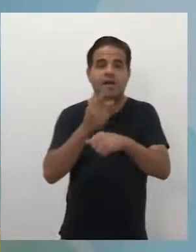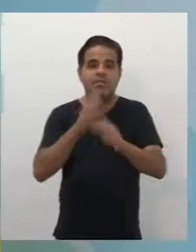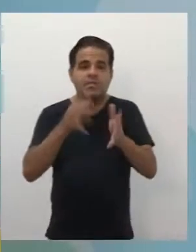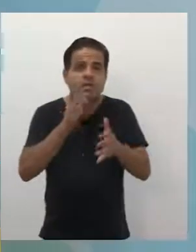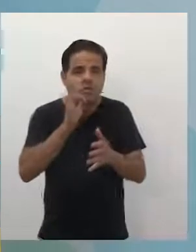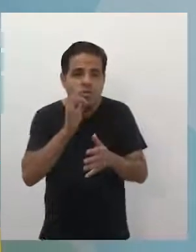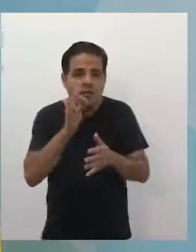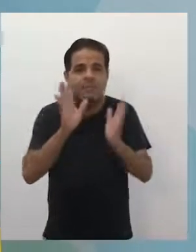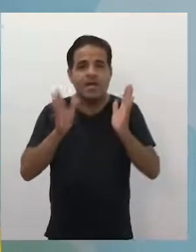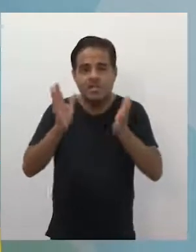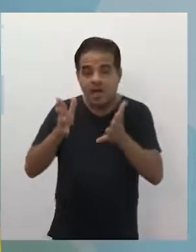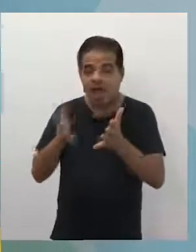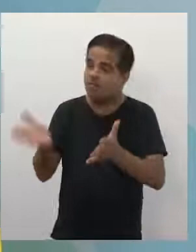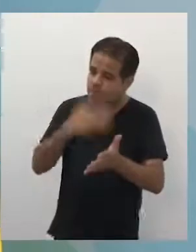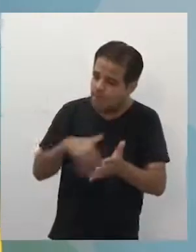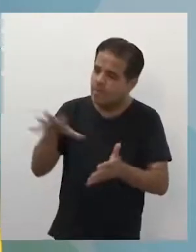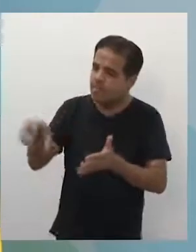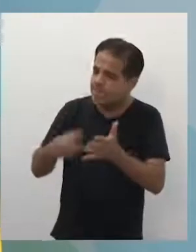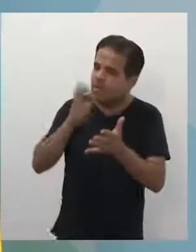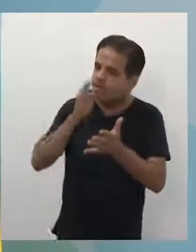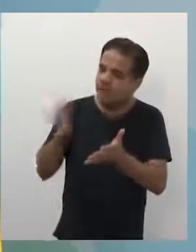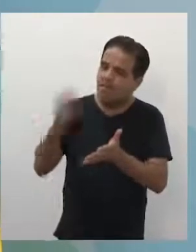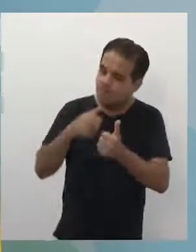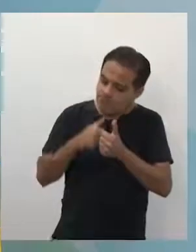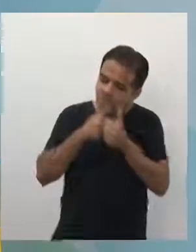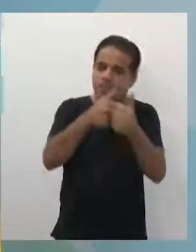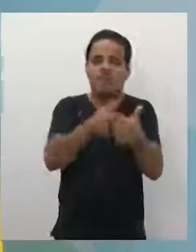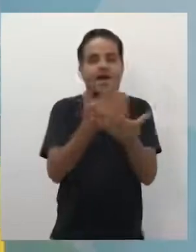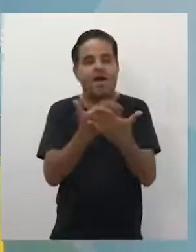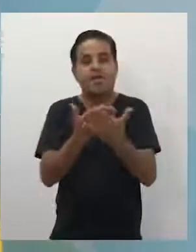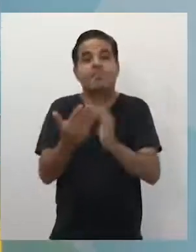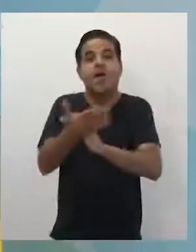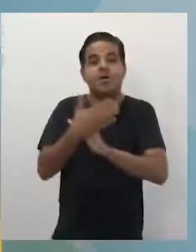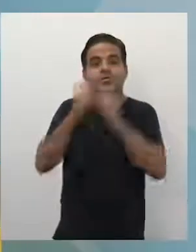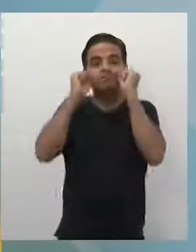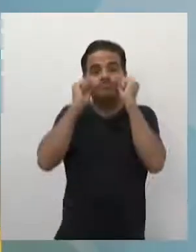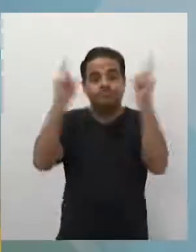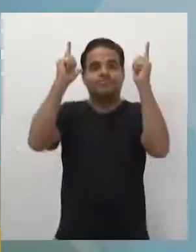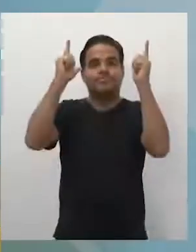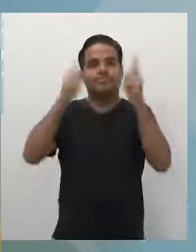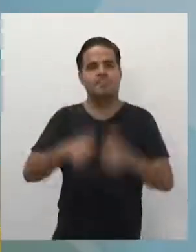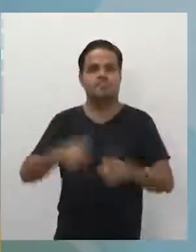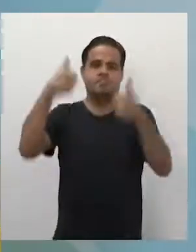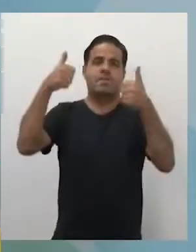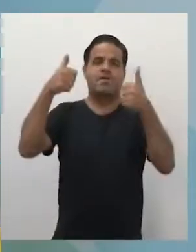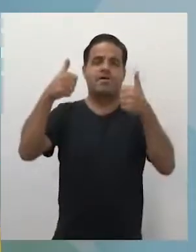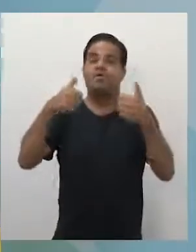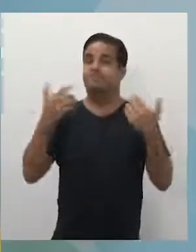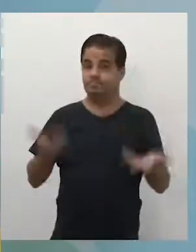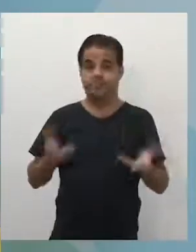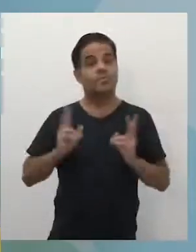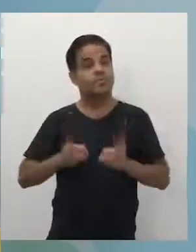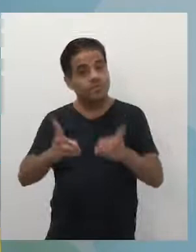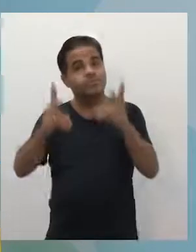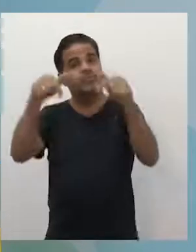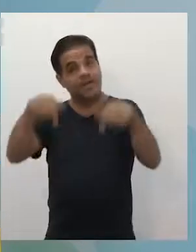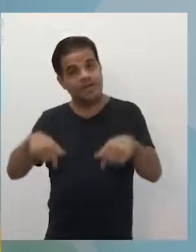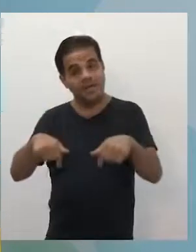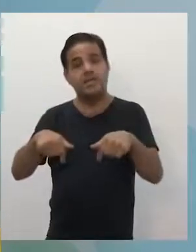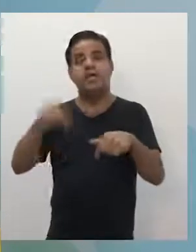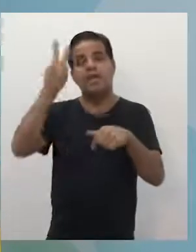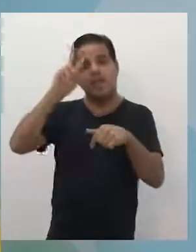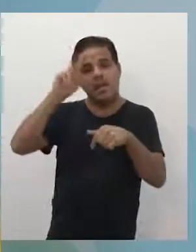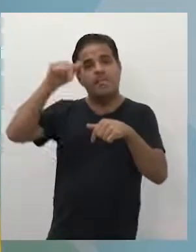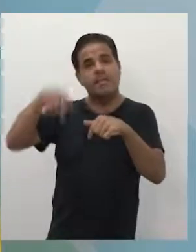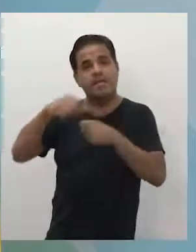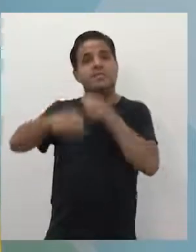pegar o café e acompanhar a aula. Sim. Porque realmente a gente desperta melhor, né? Uhum. E continuando aí, o Unicef lembra que